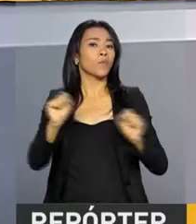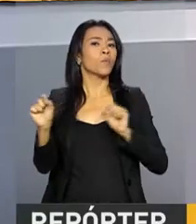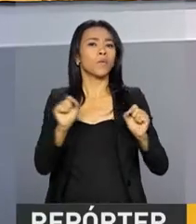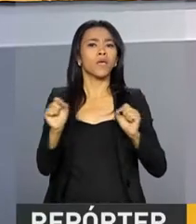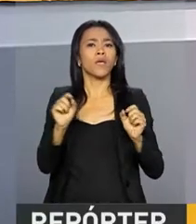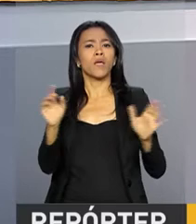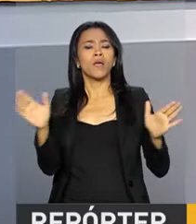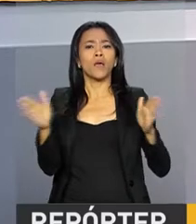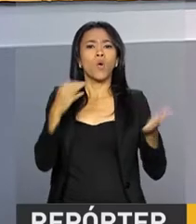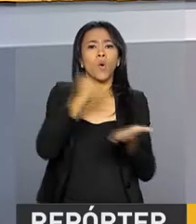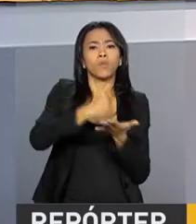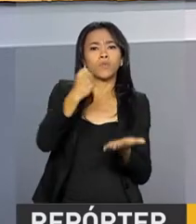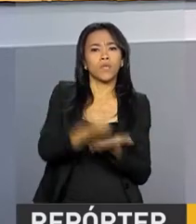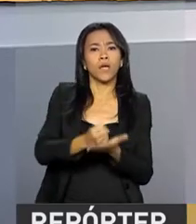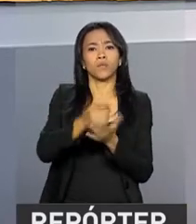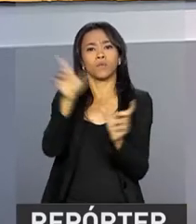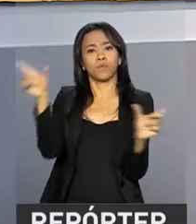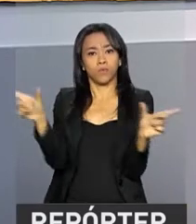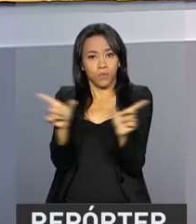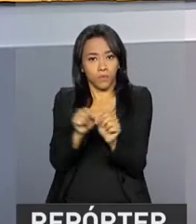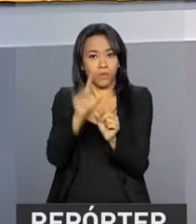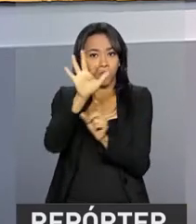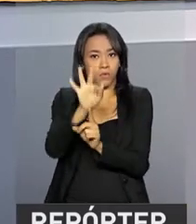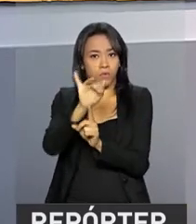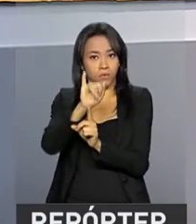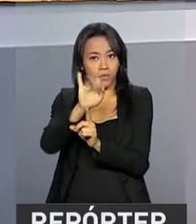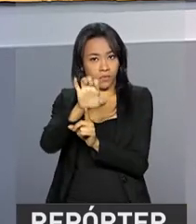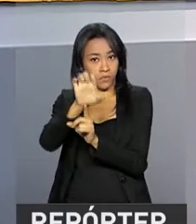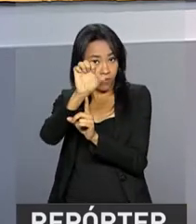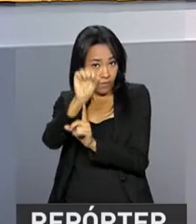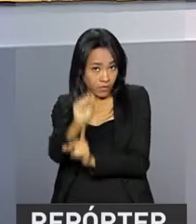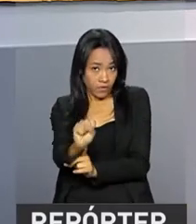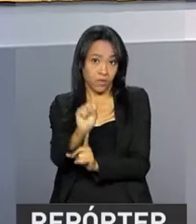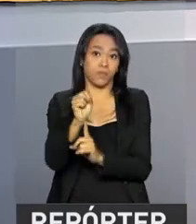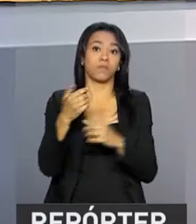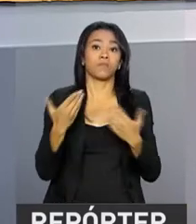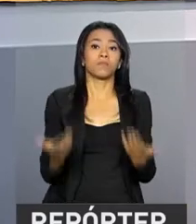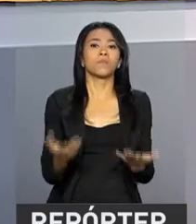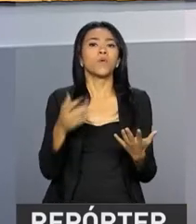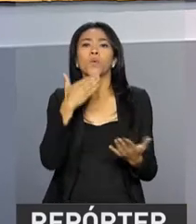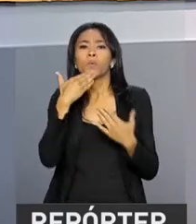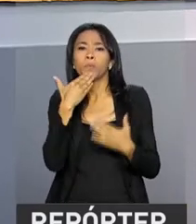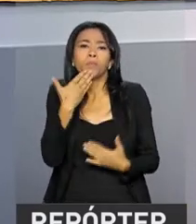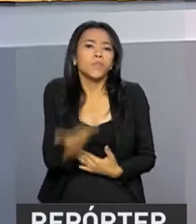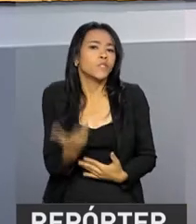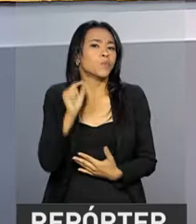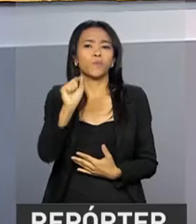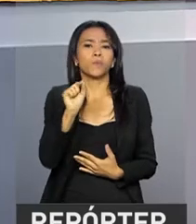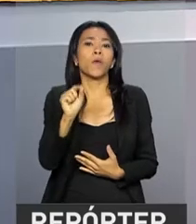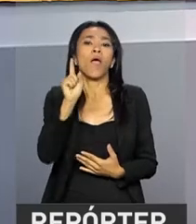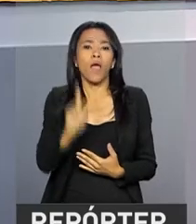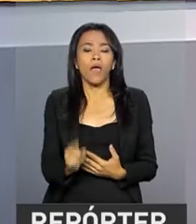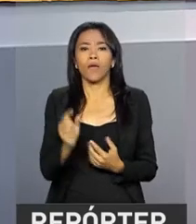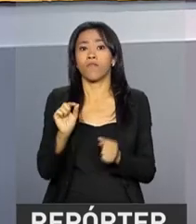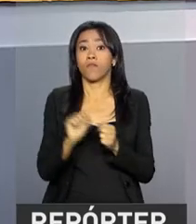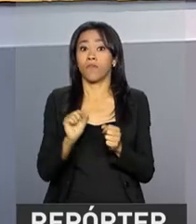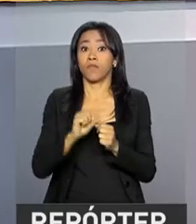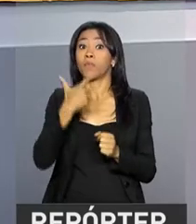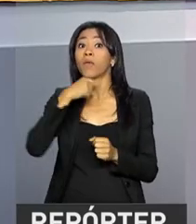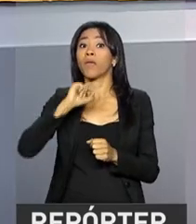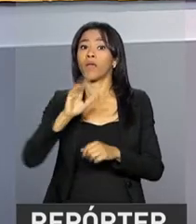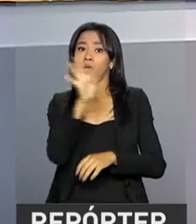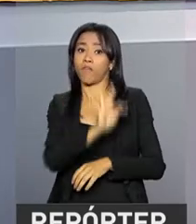renovação dos contratos do fies o fundo de financiamento estudantil o pedido é feito inicialmente pelas